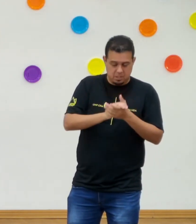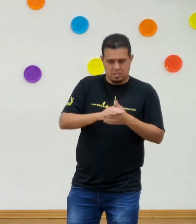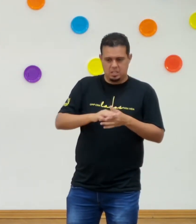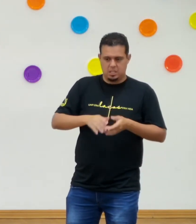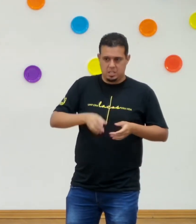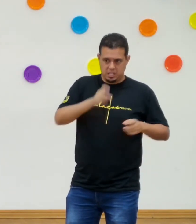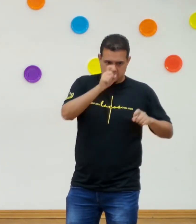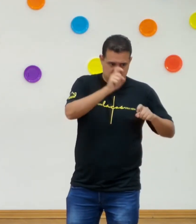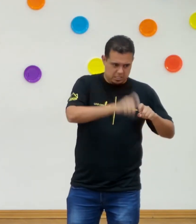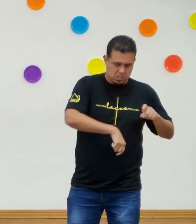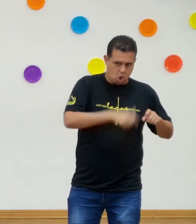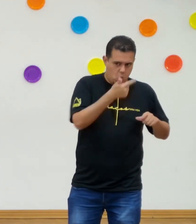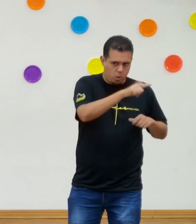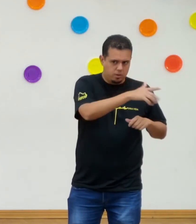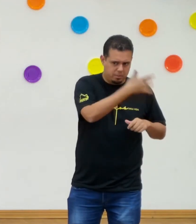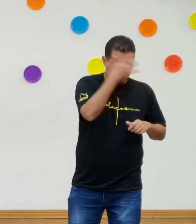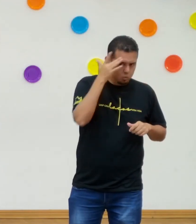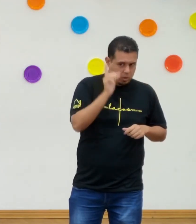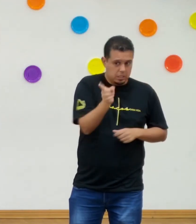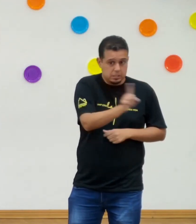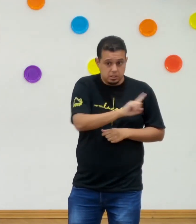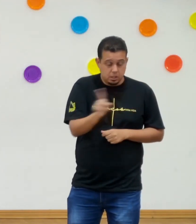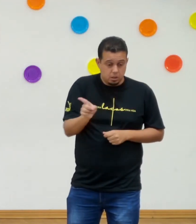outra pessoa, ou seja, ela adulterou,